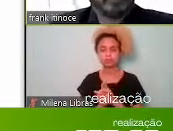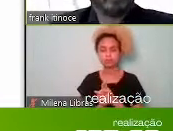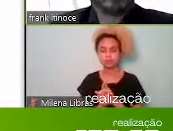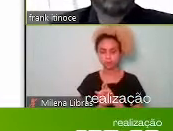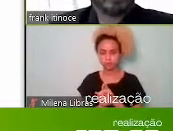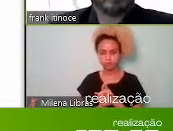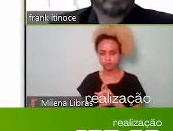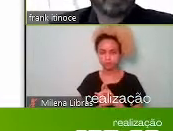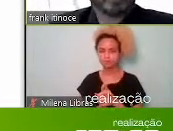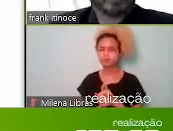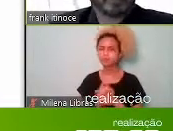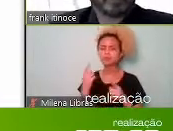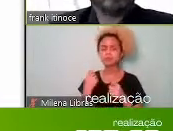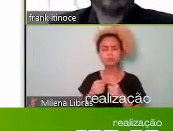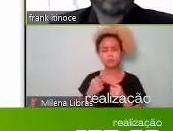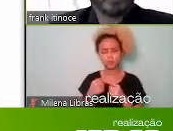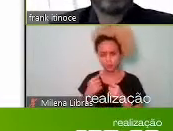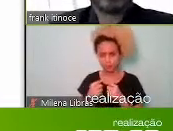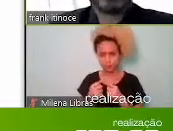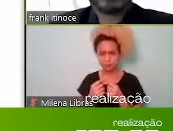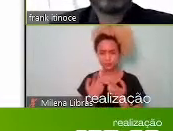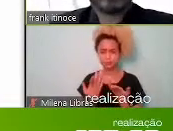Vamos lá. O que regularizar, né?